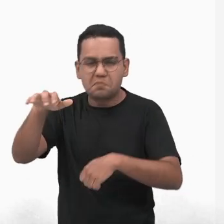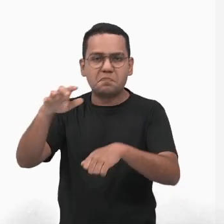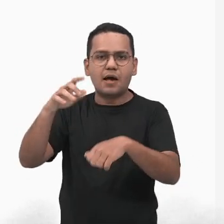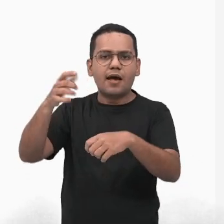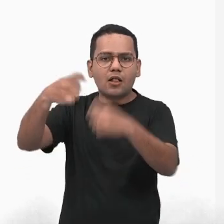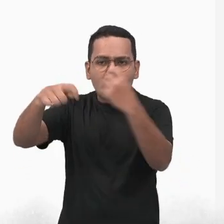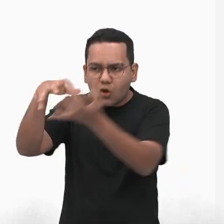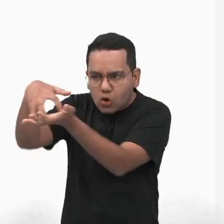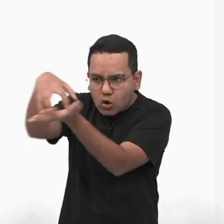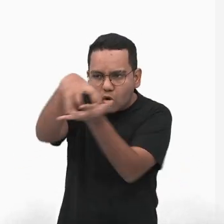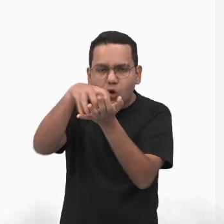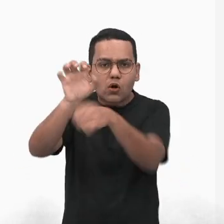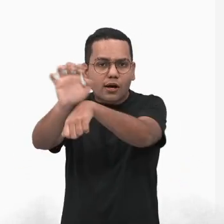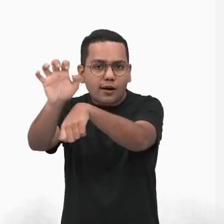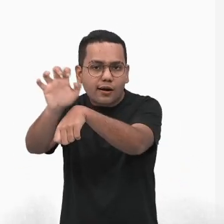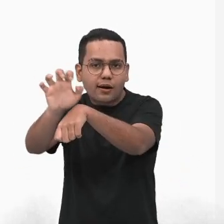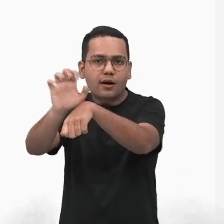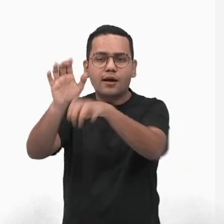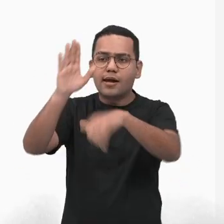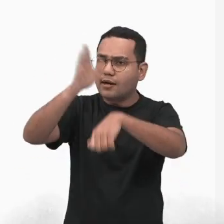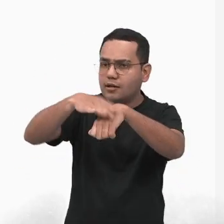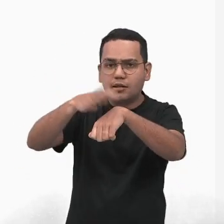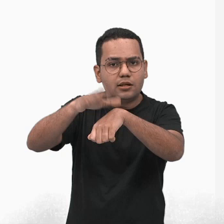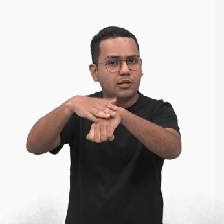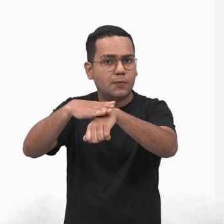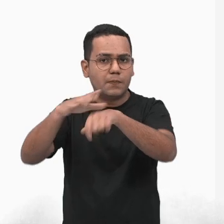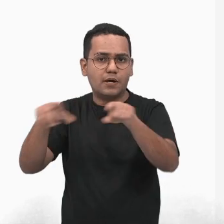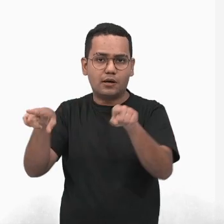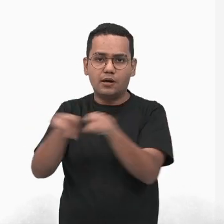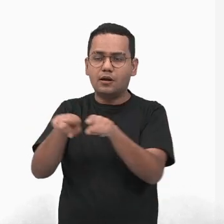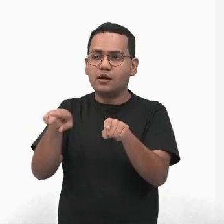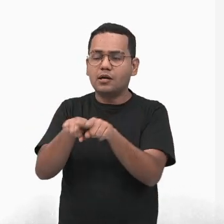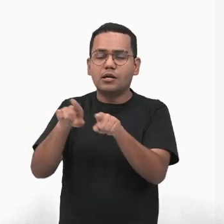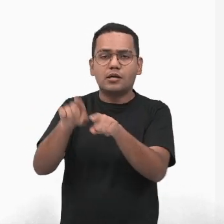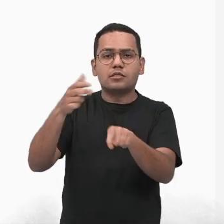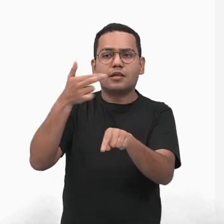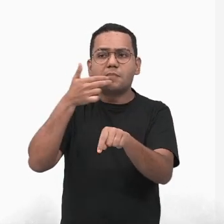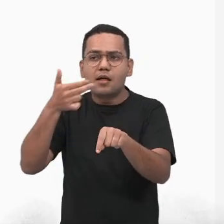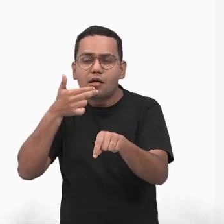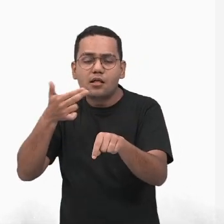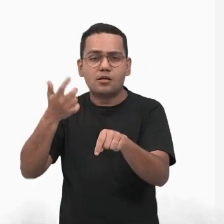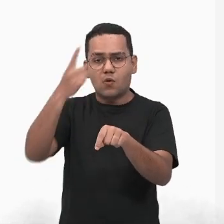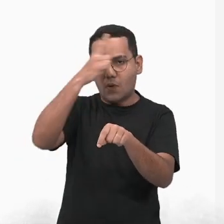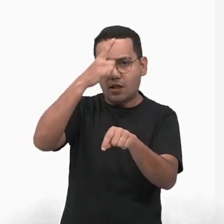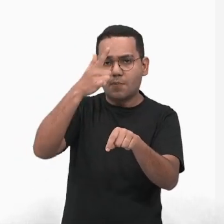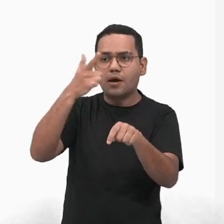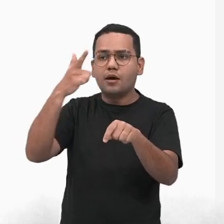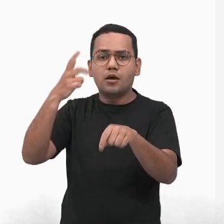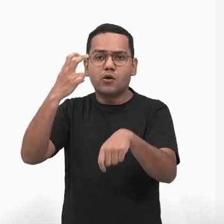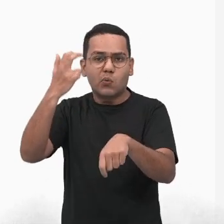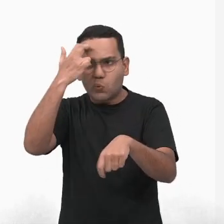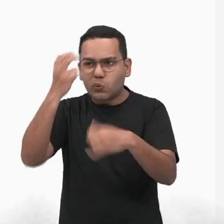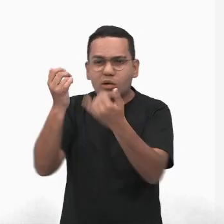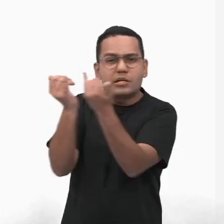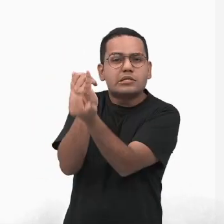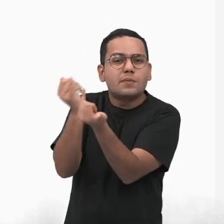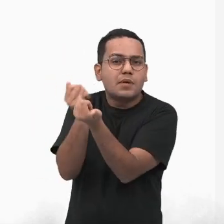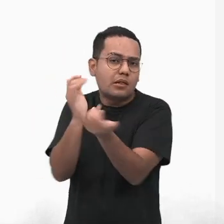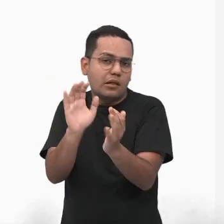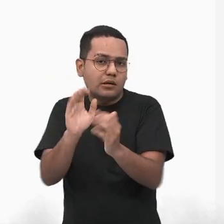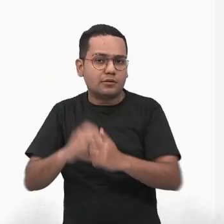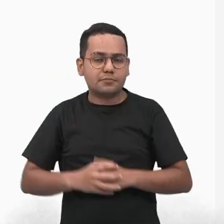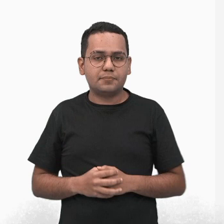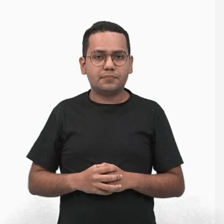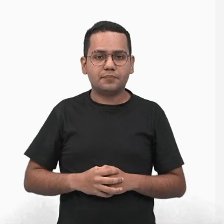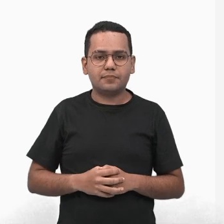como idioma comum o alemão, e também a cultura ali também era bastante parecida. Era oriunda do